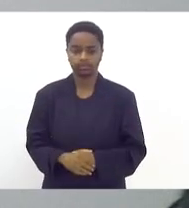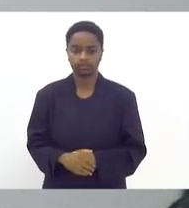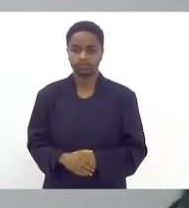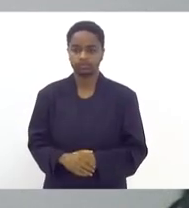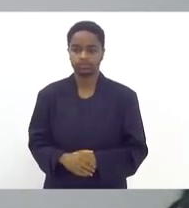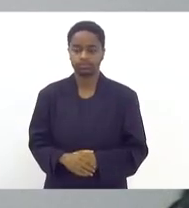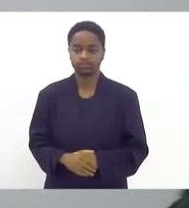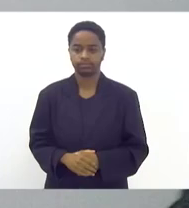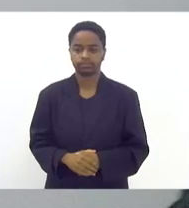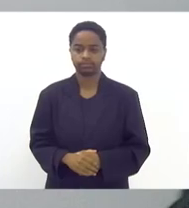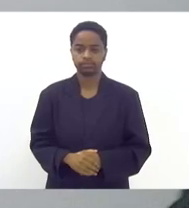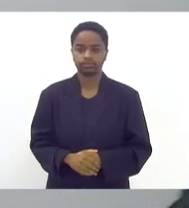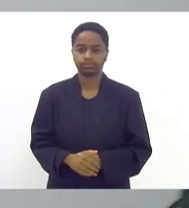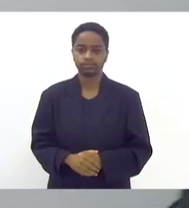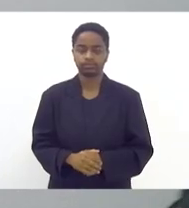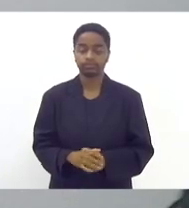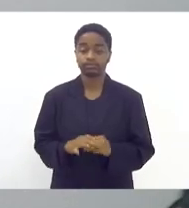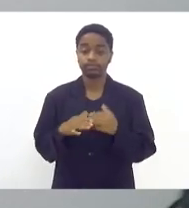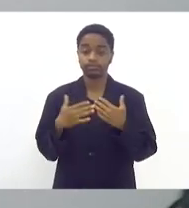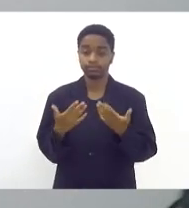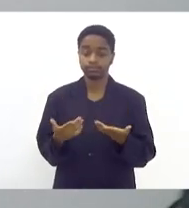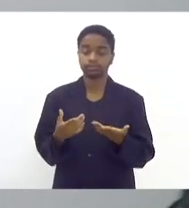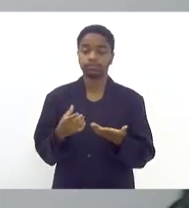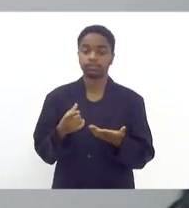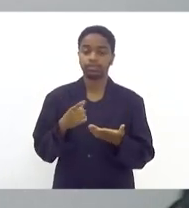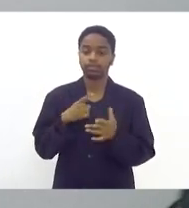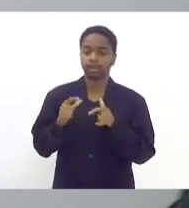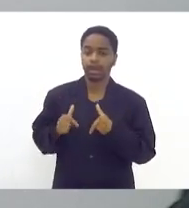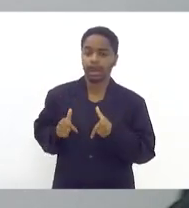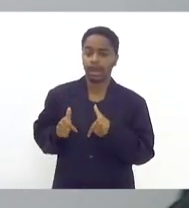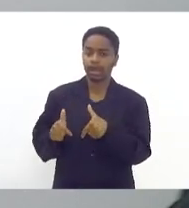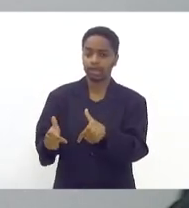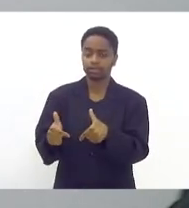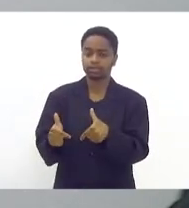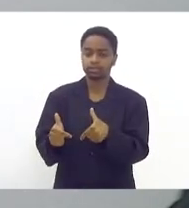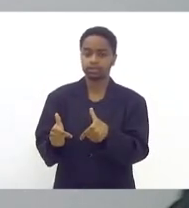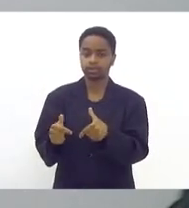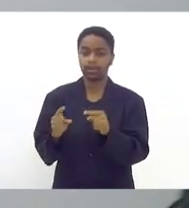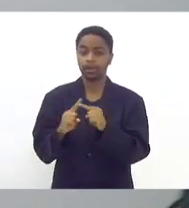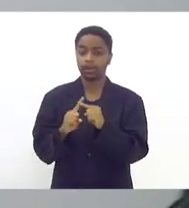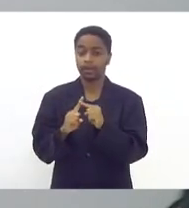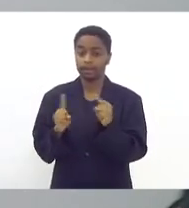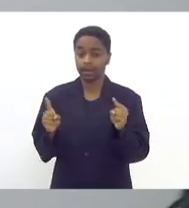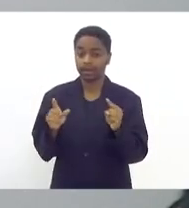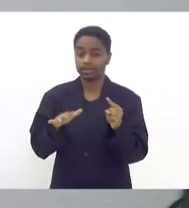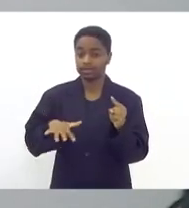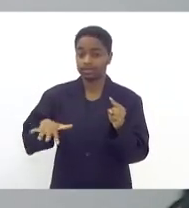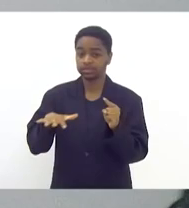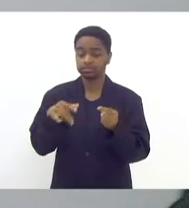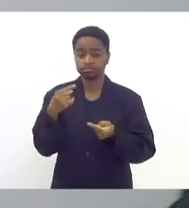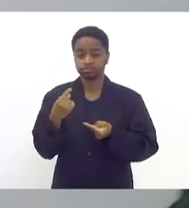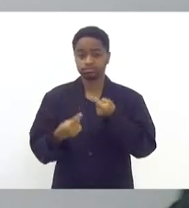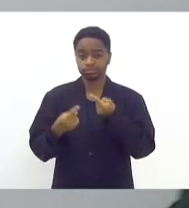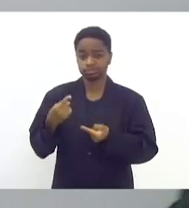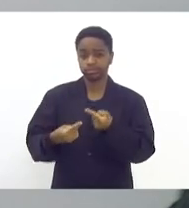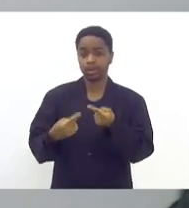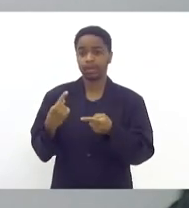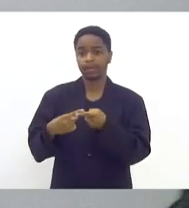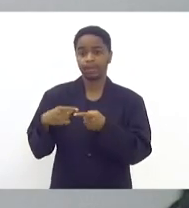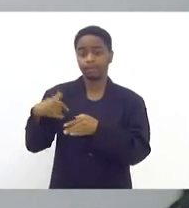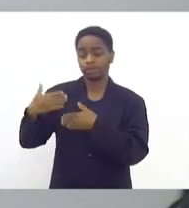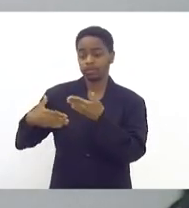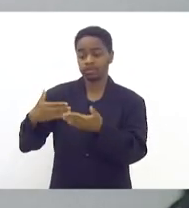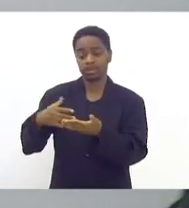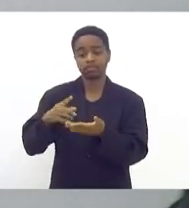ou ensopado né então eles entram com as medidas e essas medidas vão sendo debatidas porque o processo é um